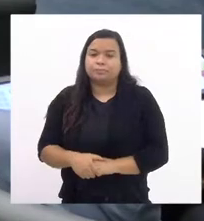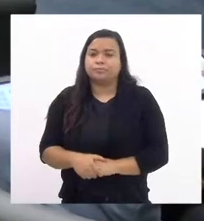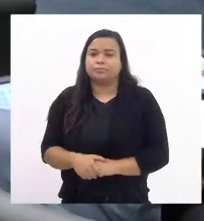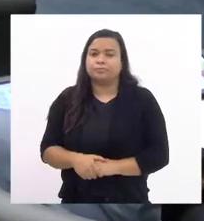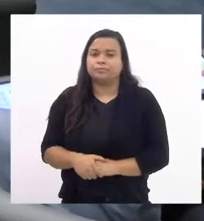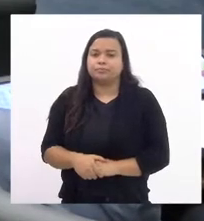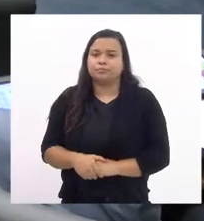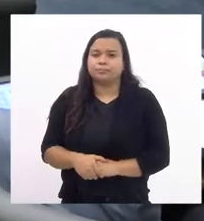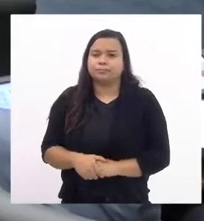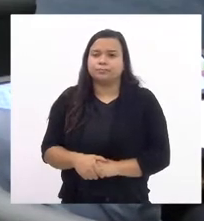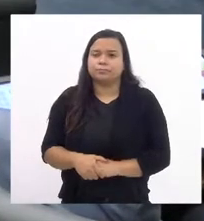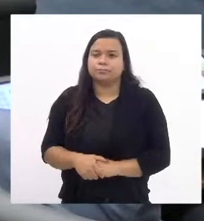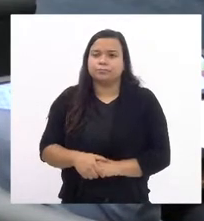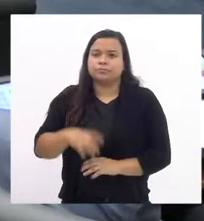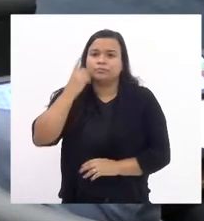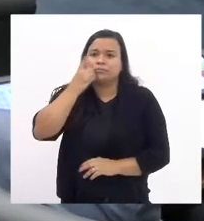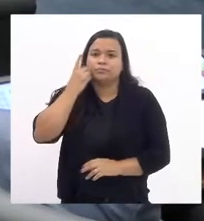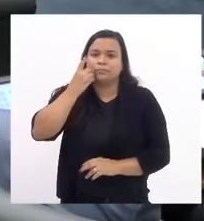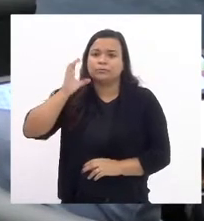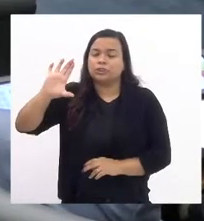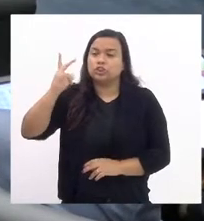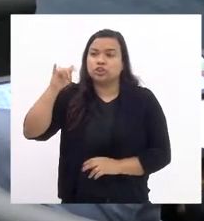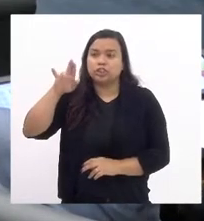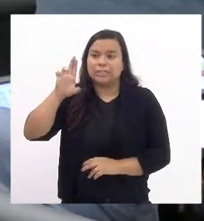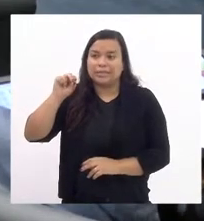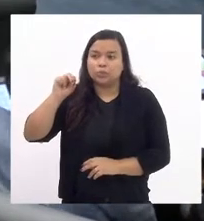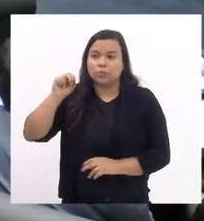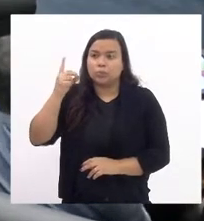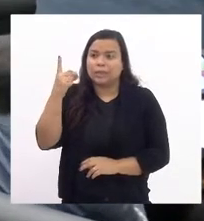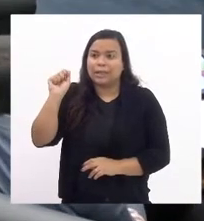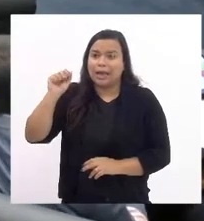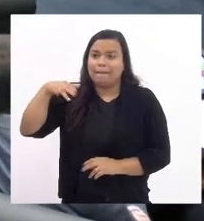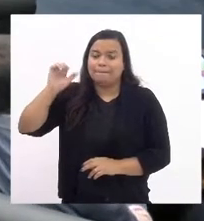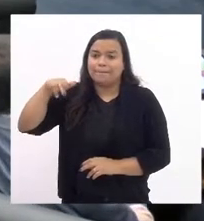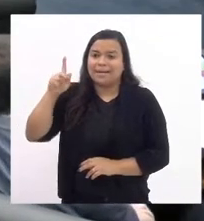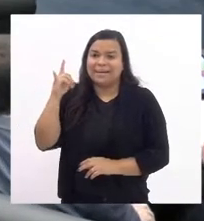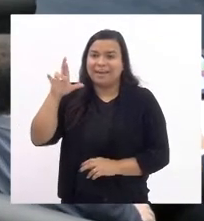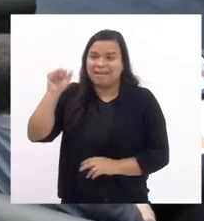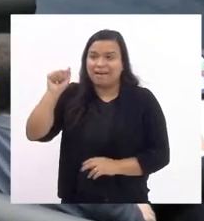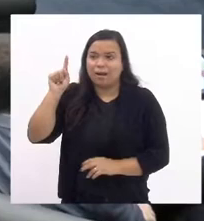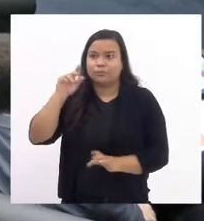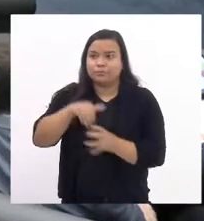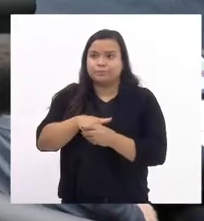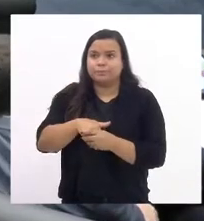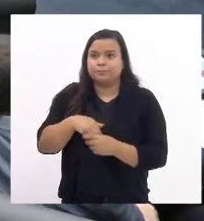Deputado Chico Machado. Deputado Chiquinho da Mangueira. Presente, vai votar.